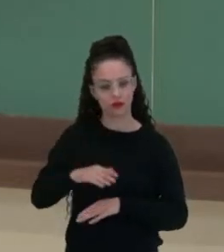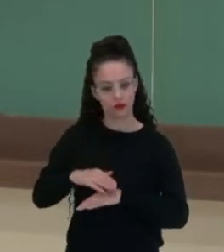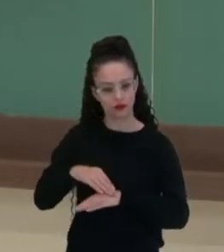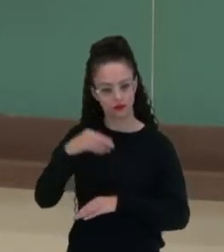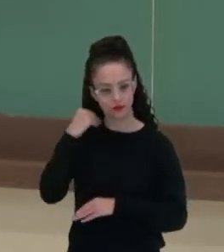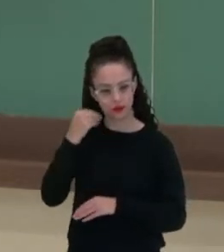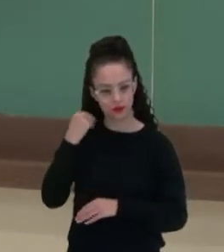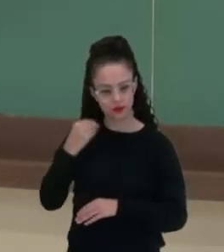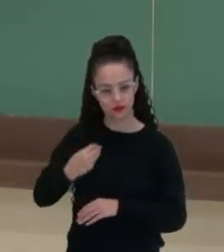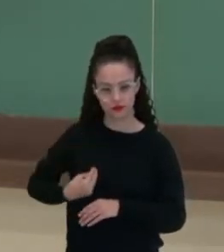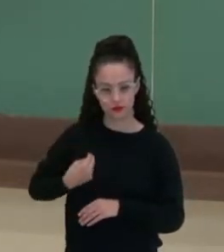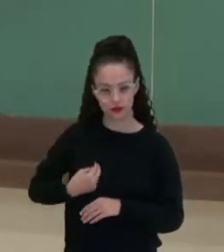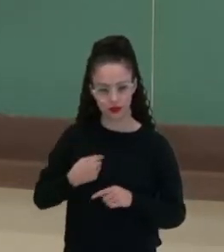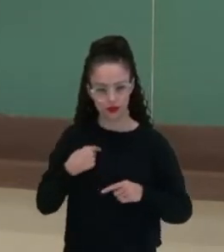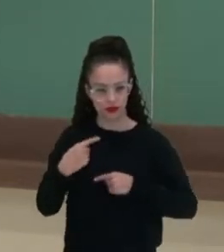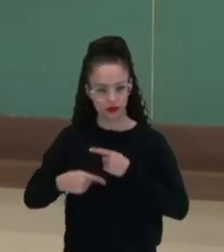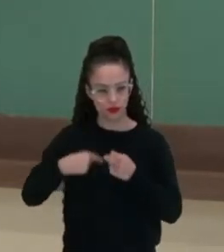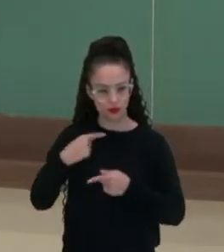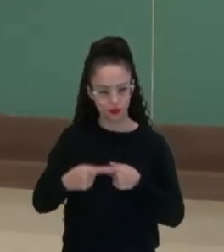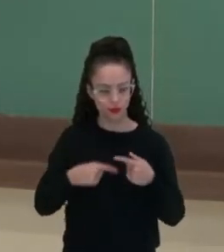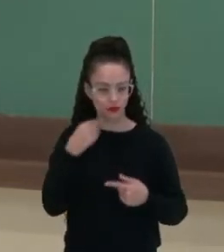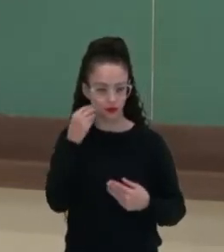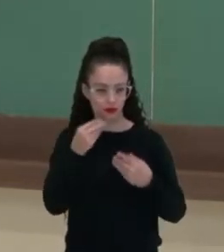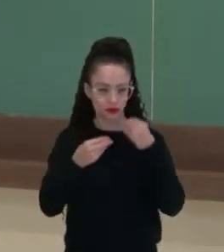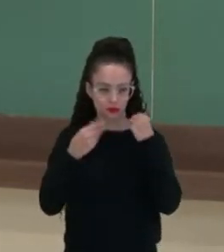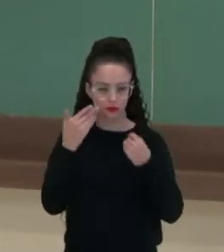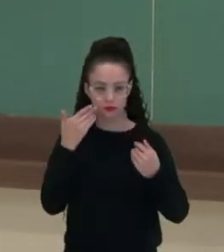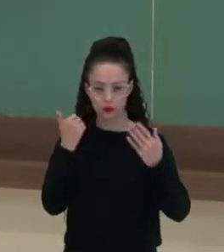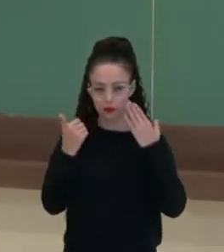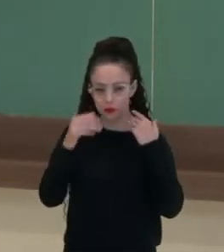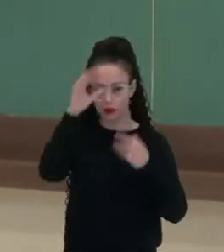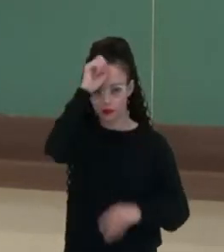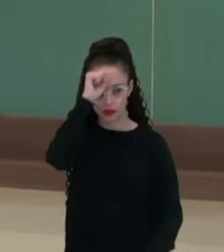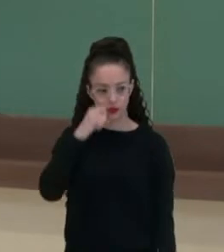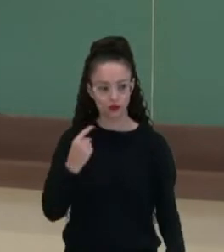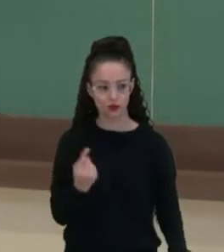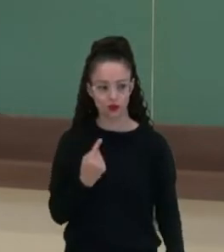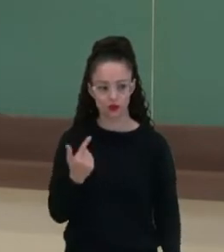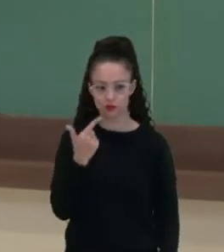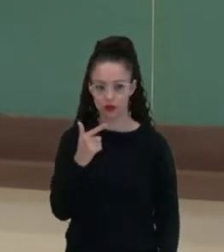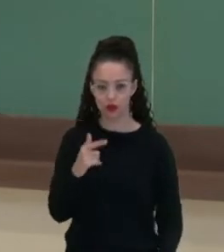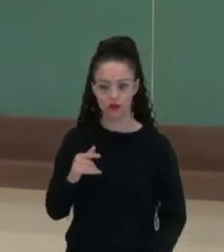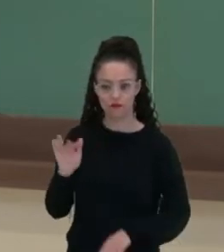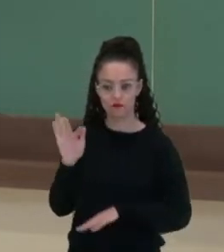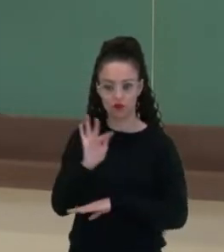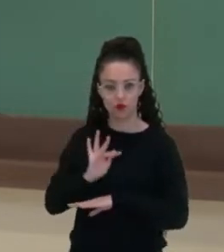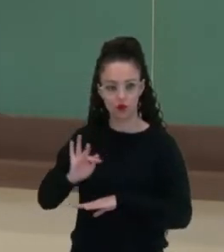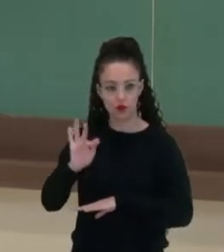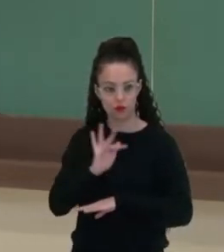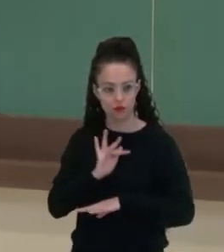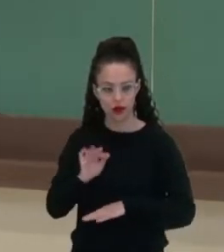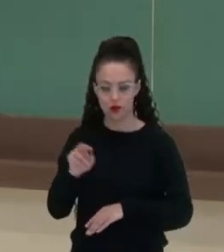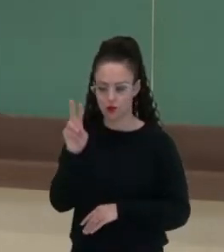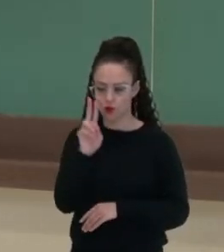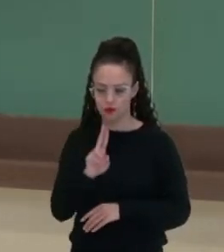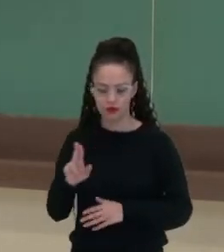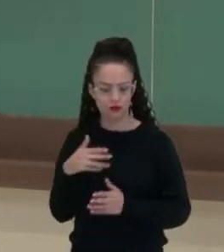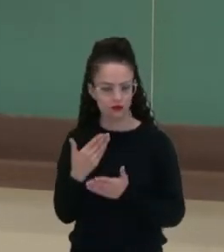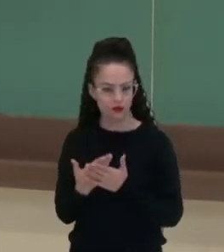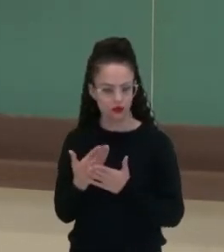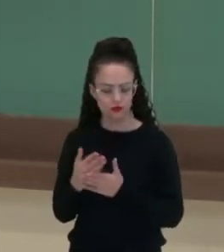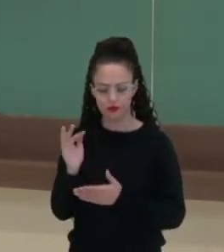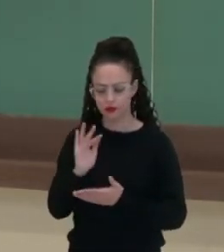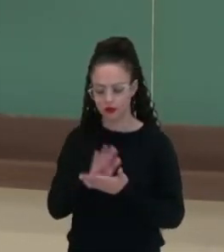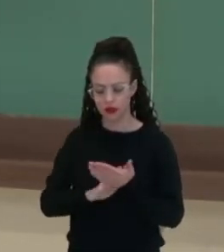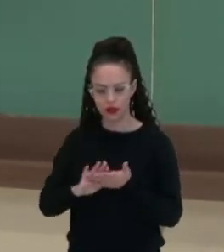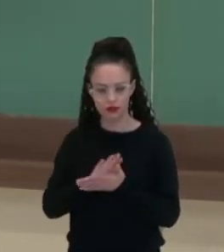longo da sua vida, através das suas vivências, foram aprendendo sozinhos, sem uma formação, né? Através de universidade, de